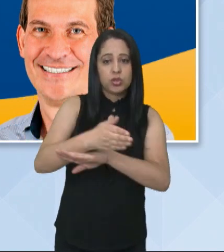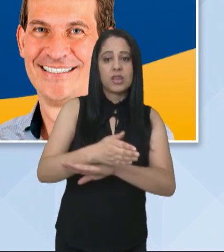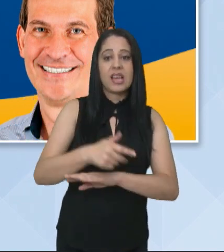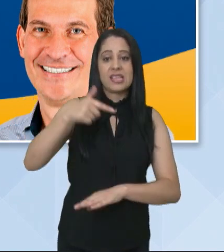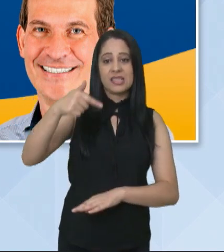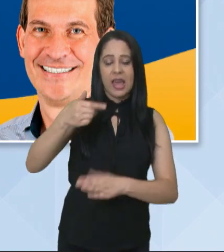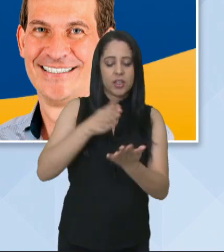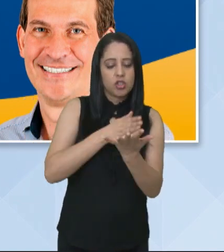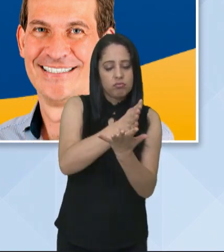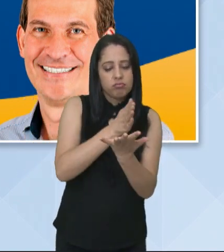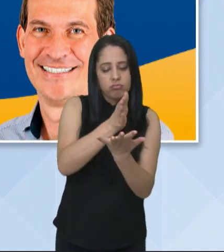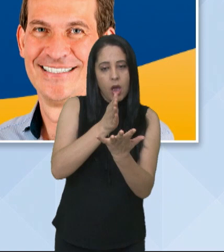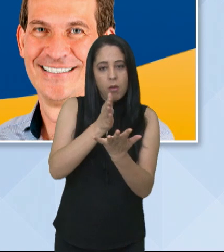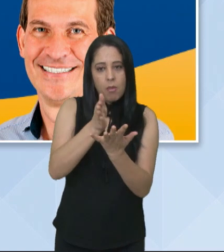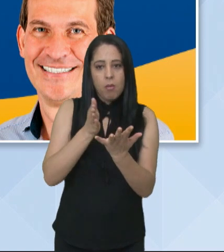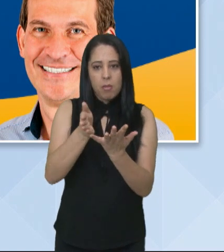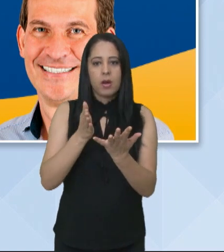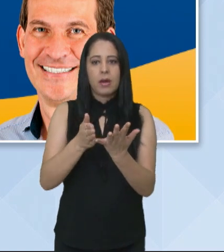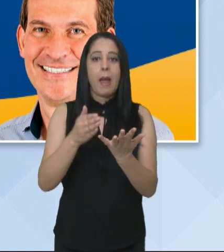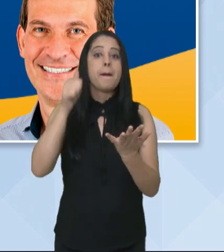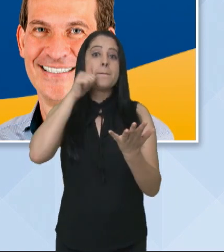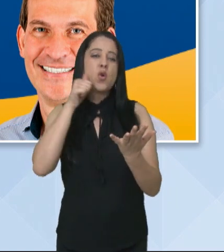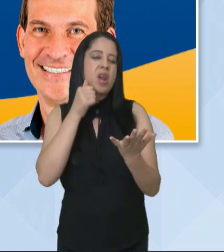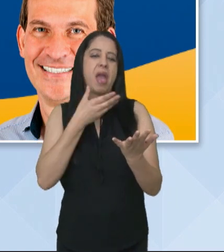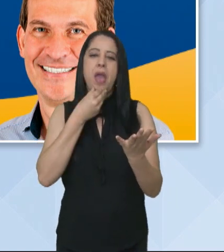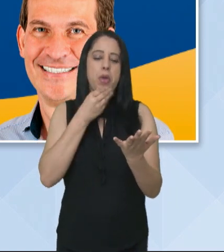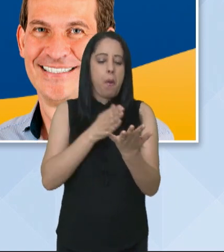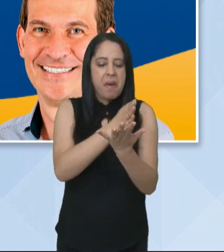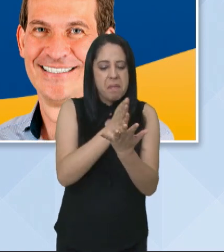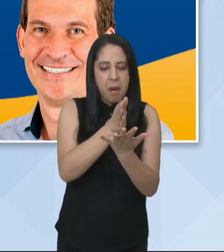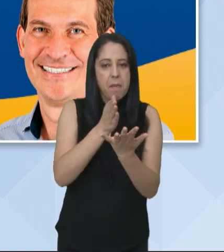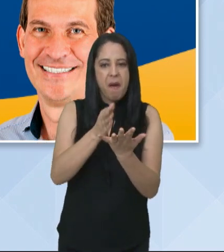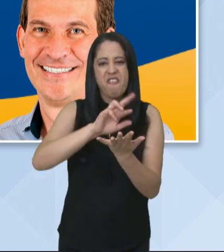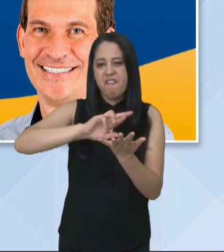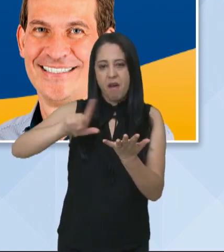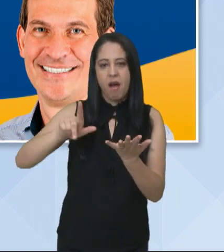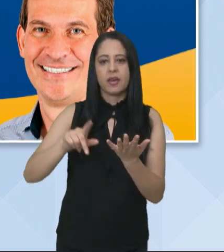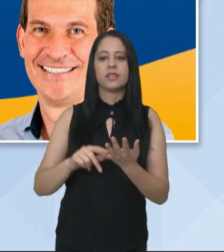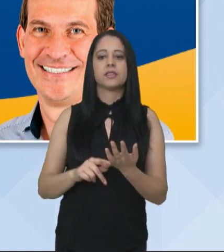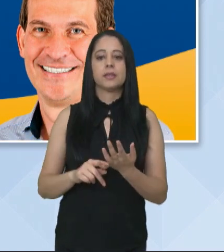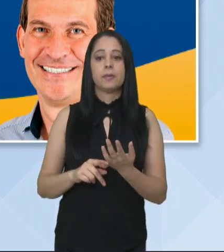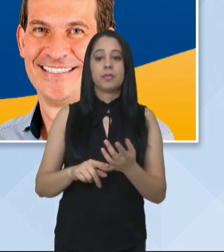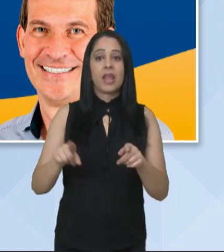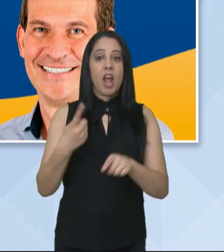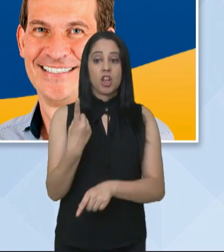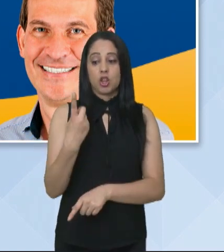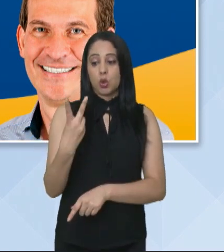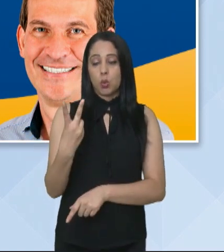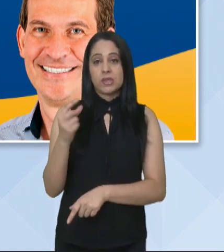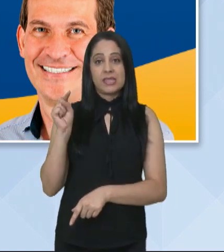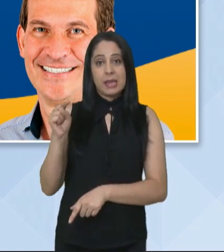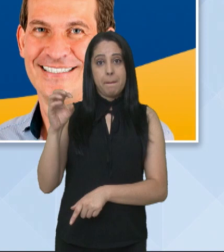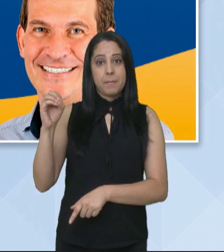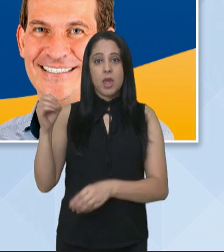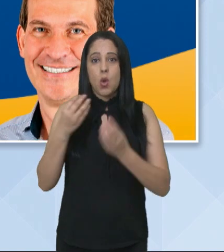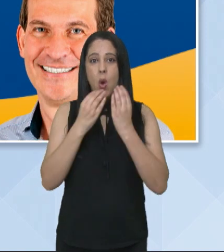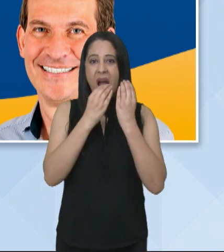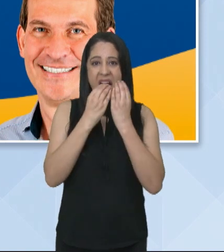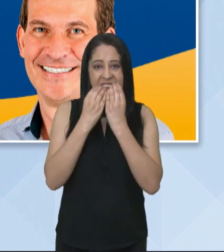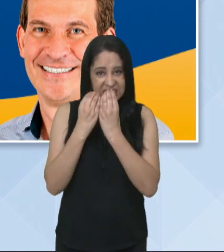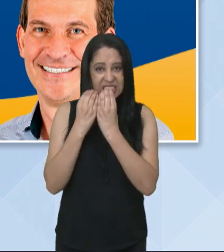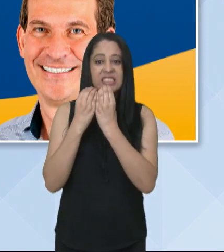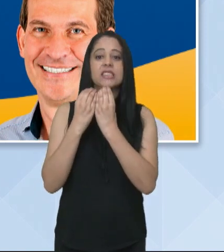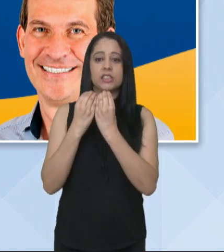nas categorias, tanto no masculino quanto no feminino. Foram distribuídos aí 12 mil lanches, mais de